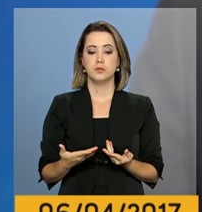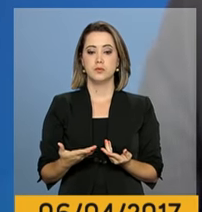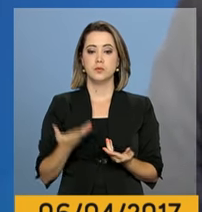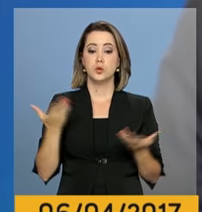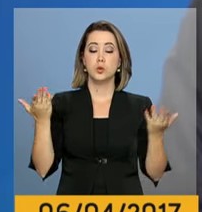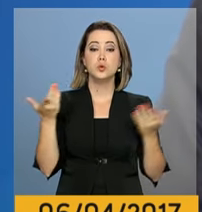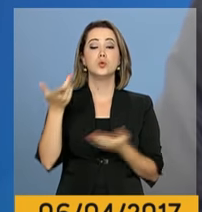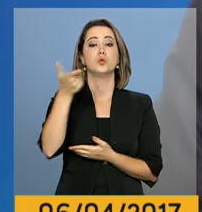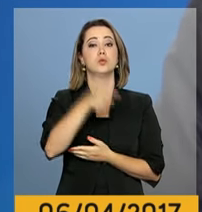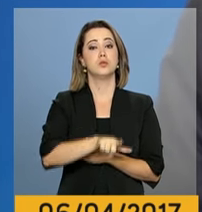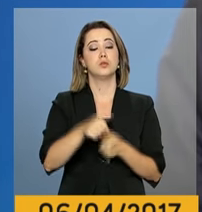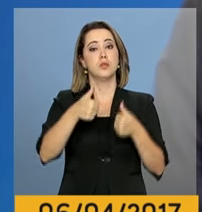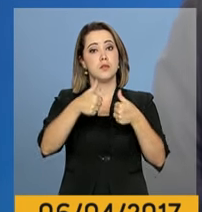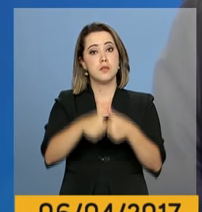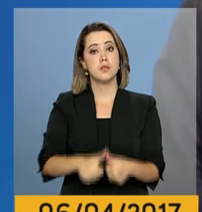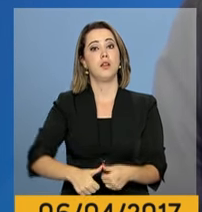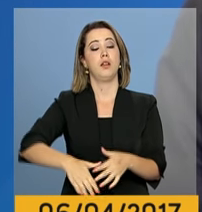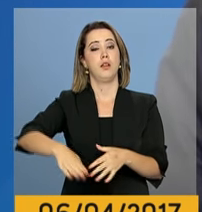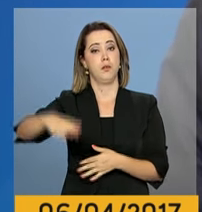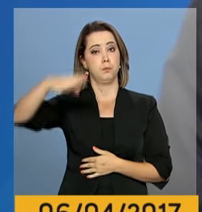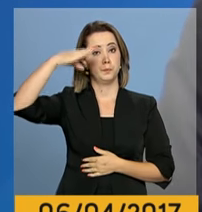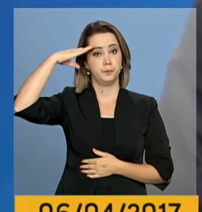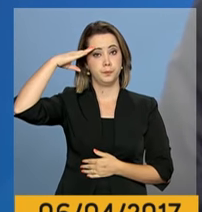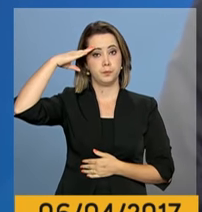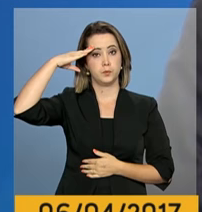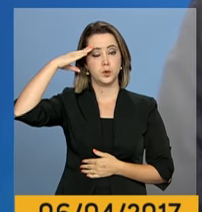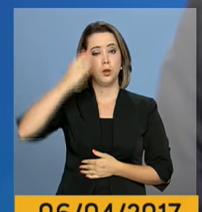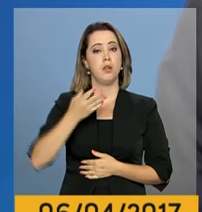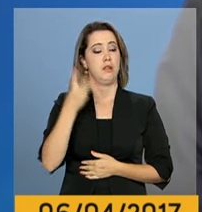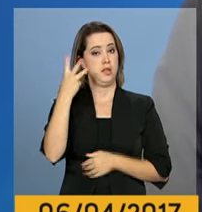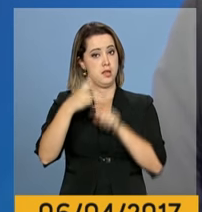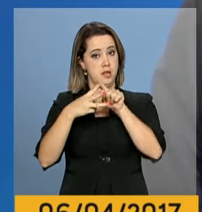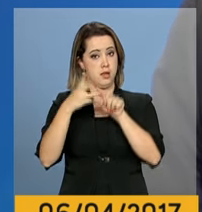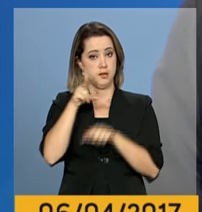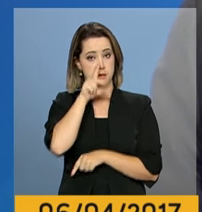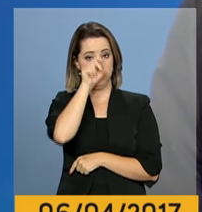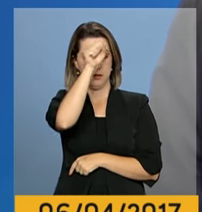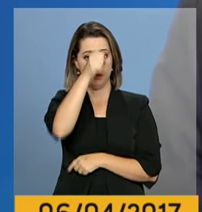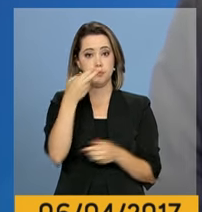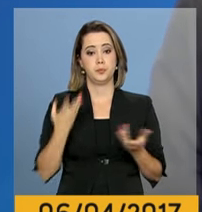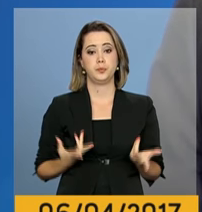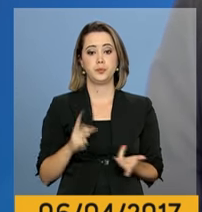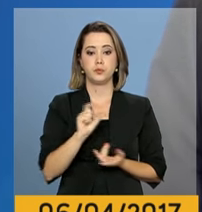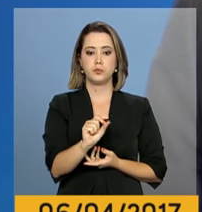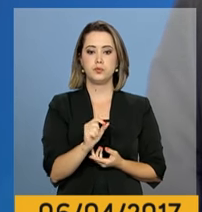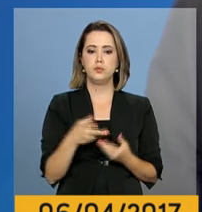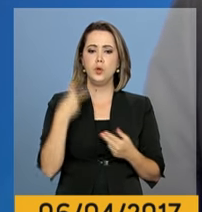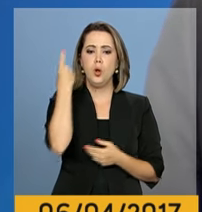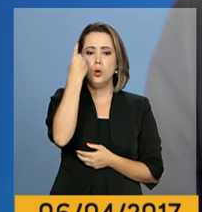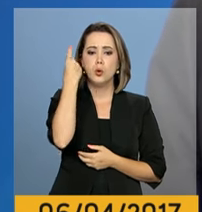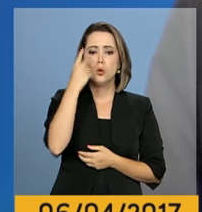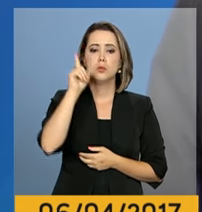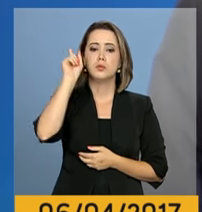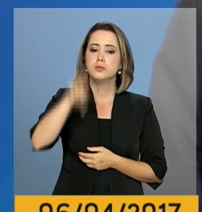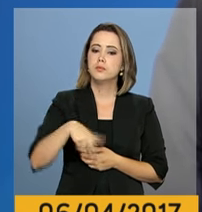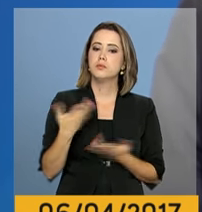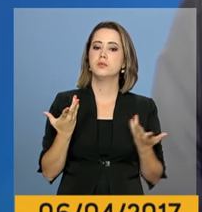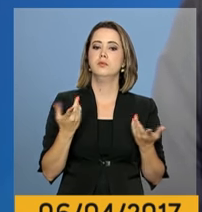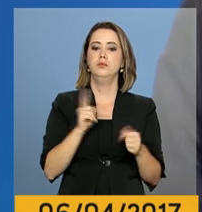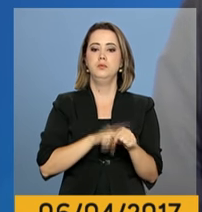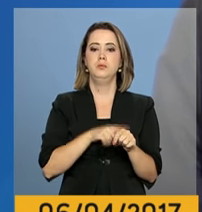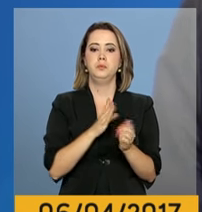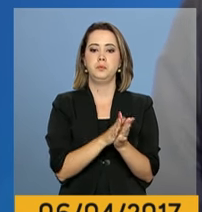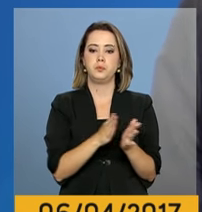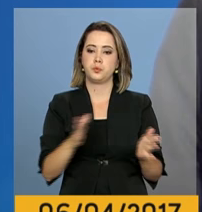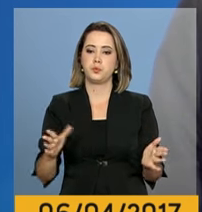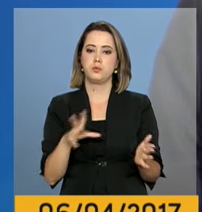compartilhar este momento com os oficiais generais da Marinha, do Exército e da Aeronáutica. Naturalmente, é um momento em